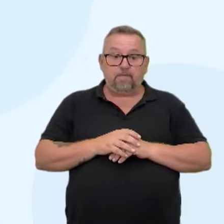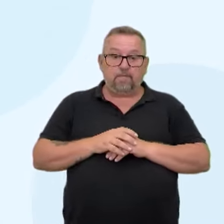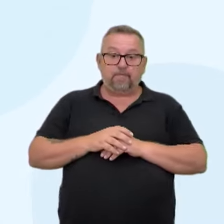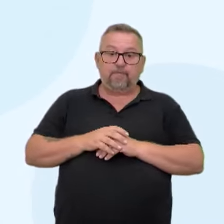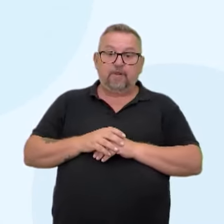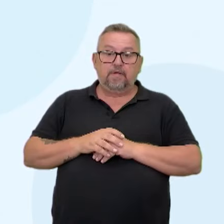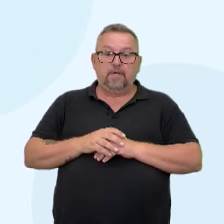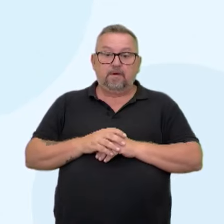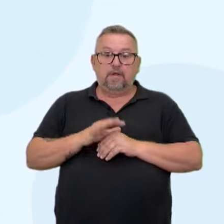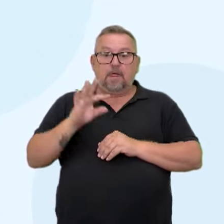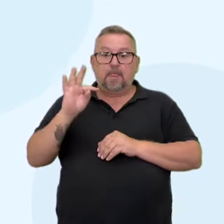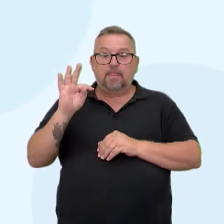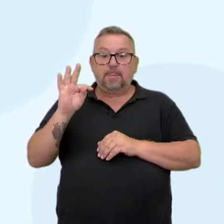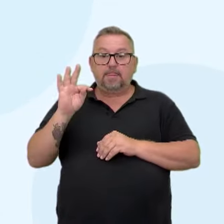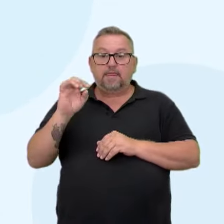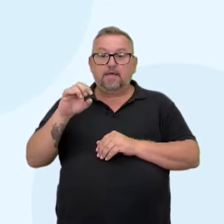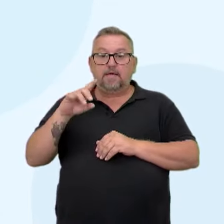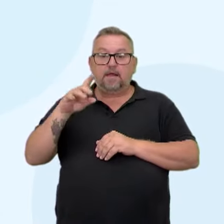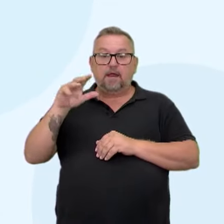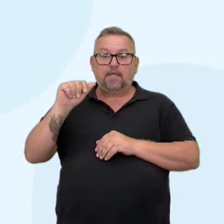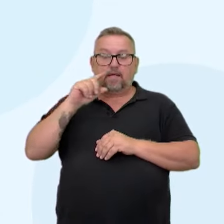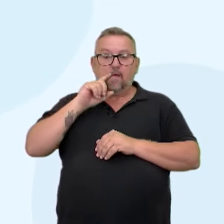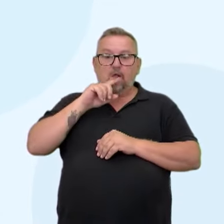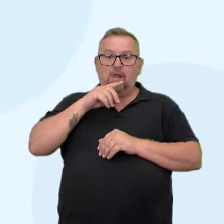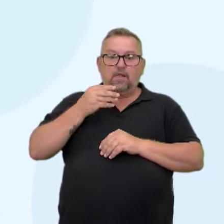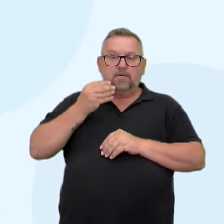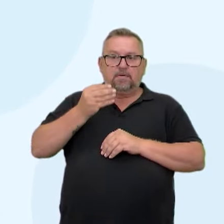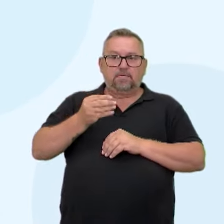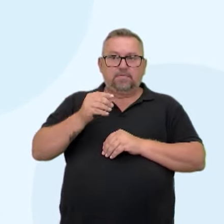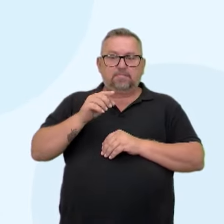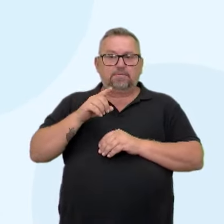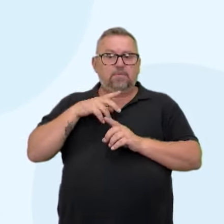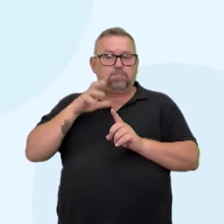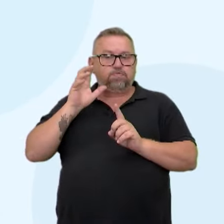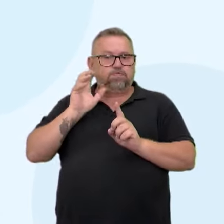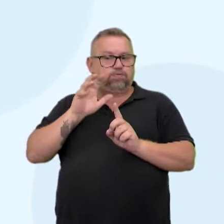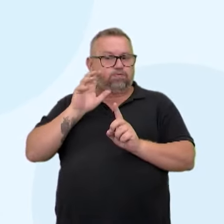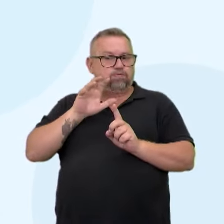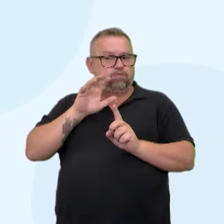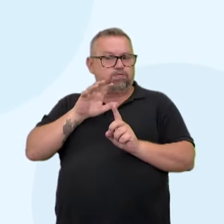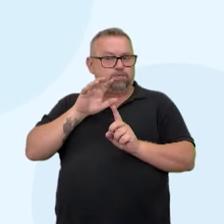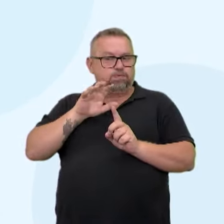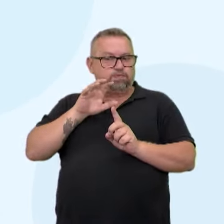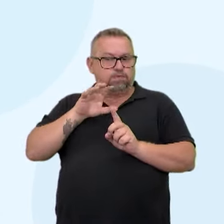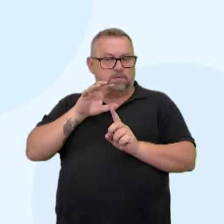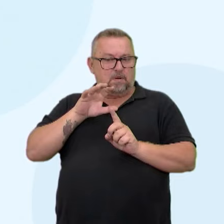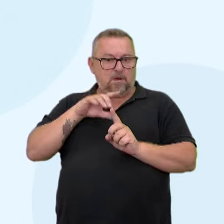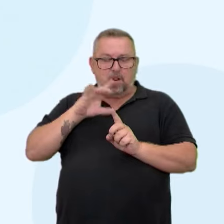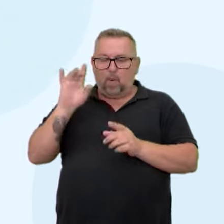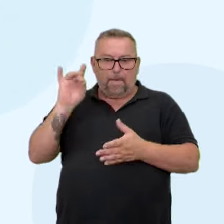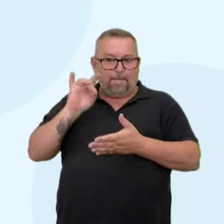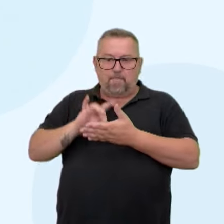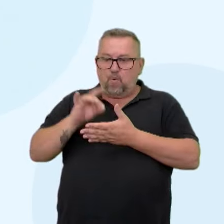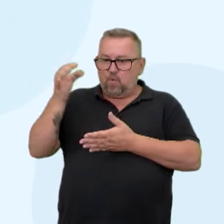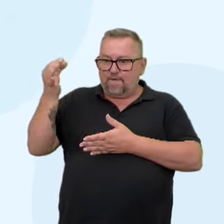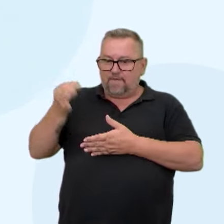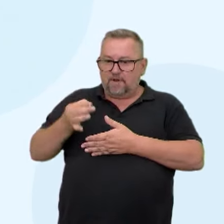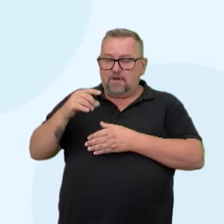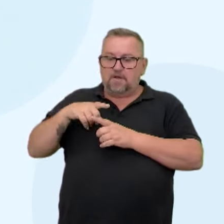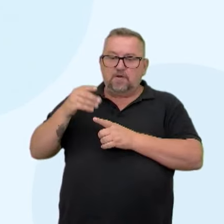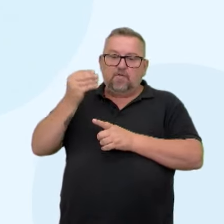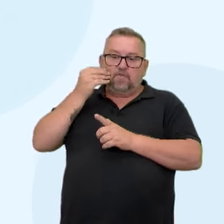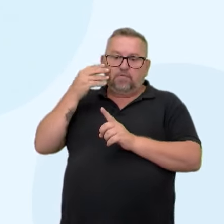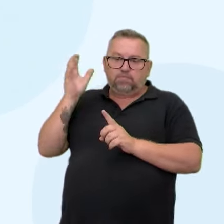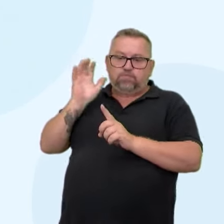ou não. Tendenciosa, aquela que tenta influenciar, né? Não é pura, não é uma notícia que é uma informação